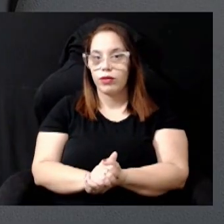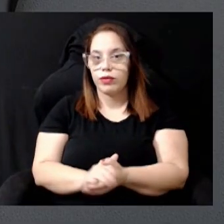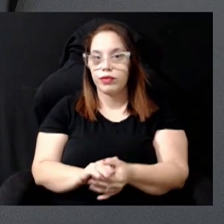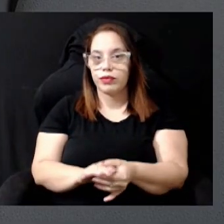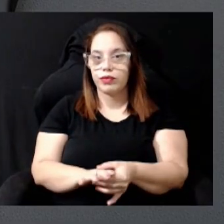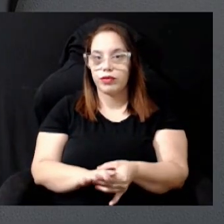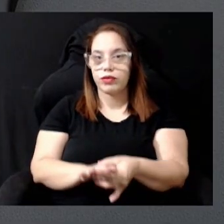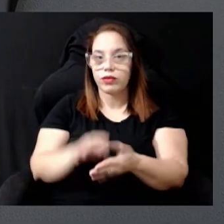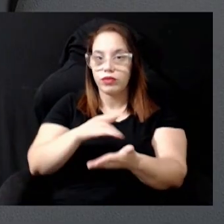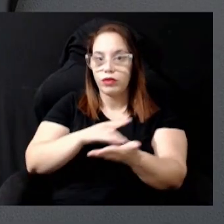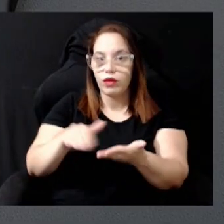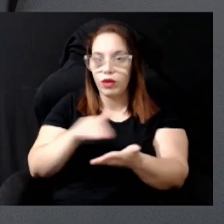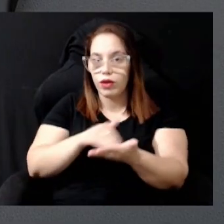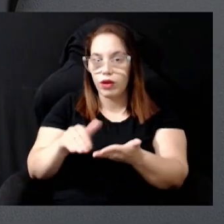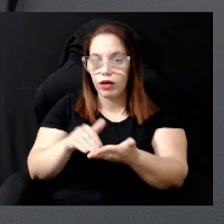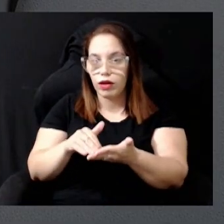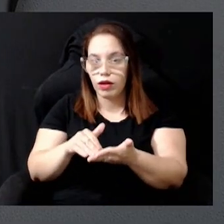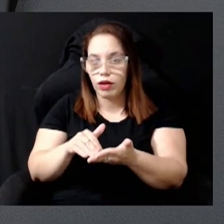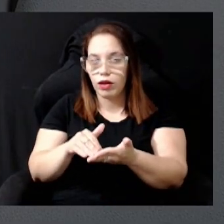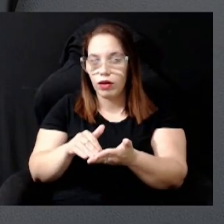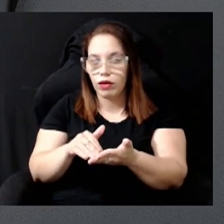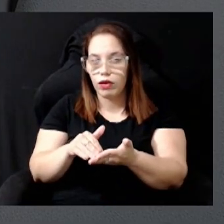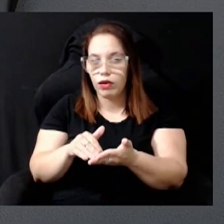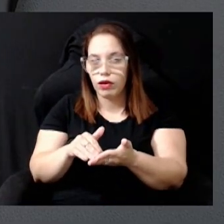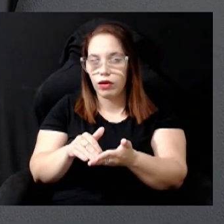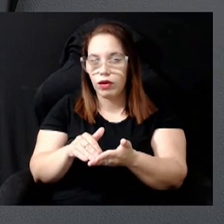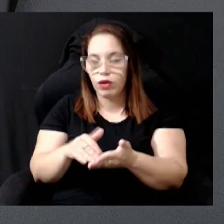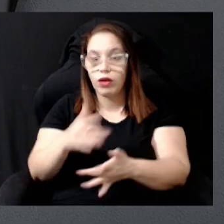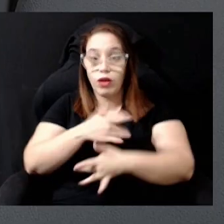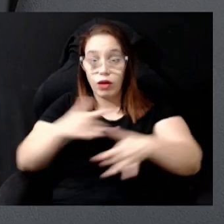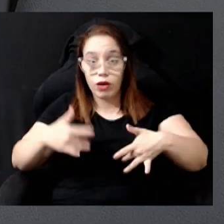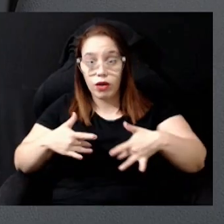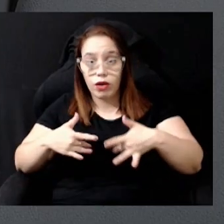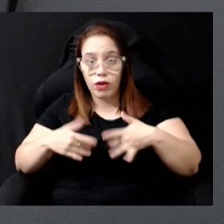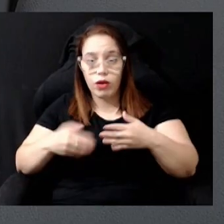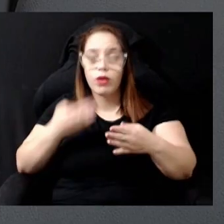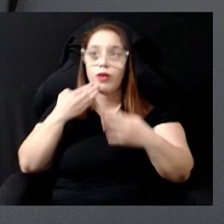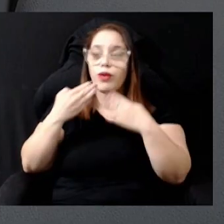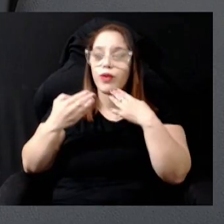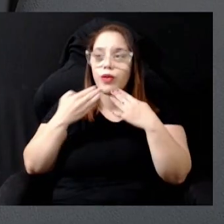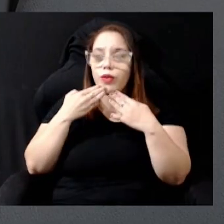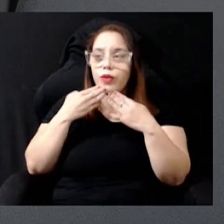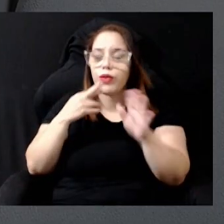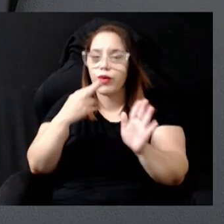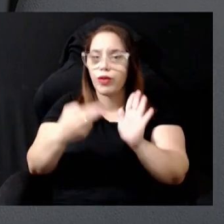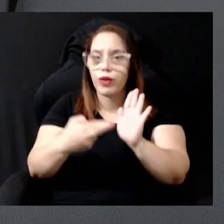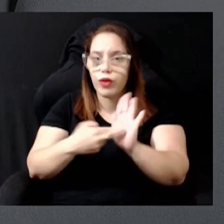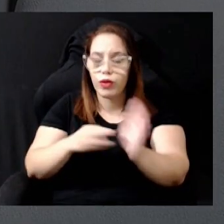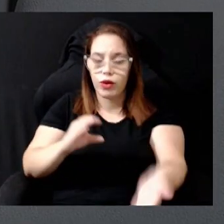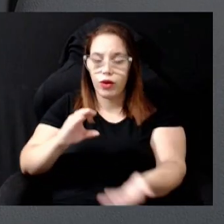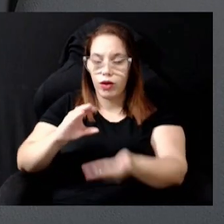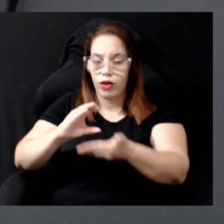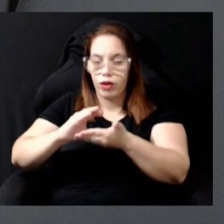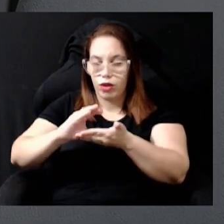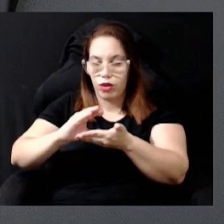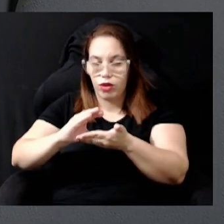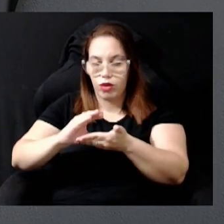para a indicação das emendas impositivas para a saúde foi a gente conversar com representação dos conselhos, com os